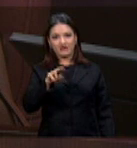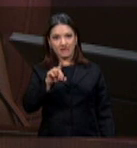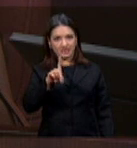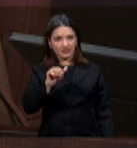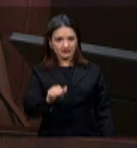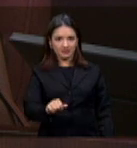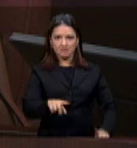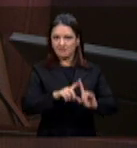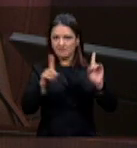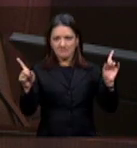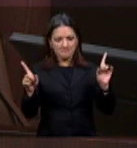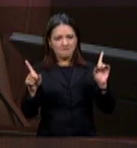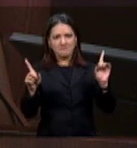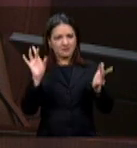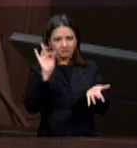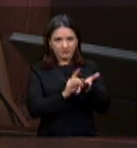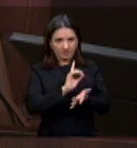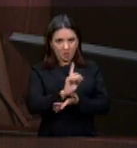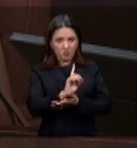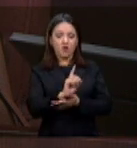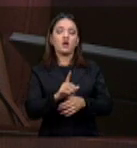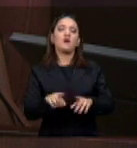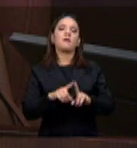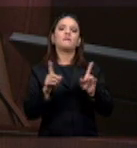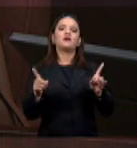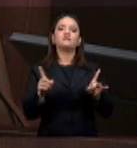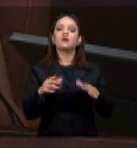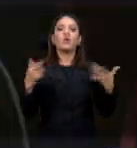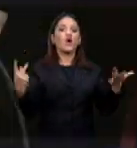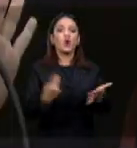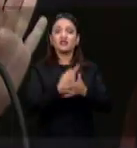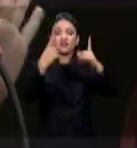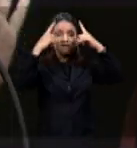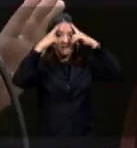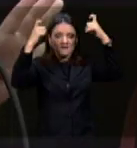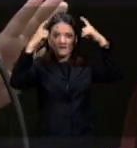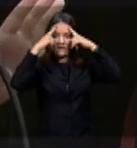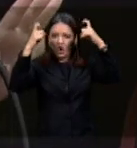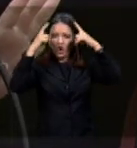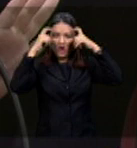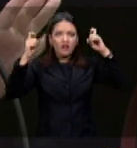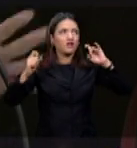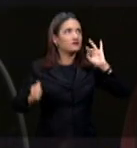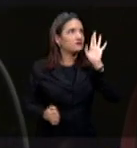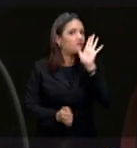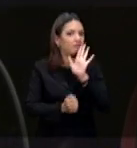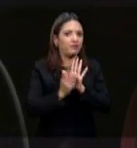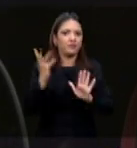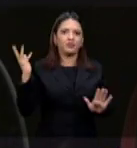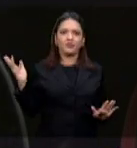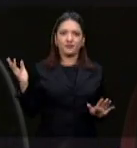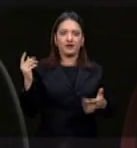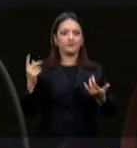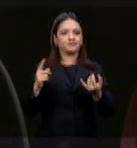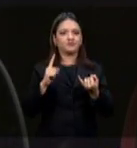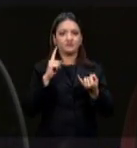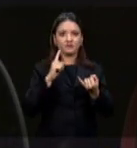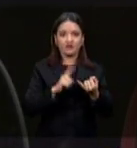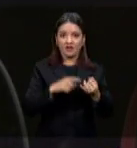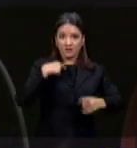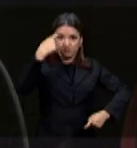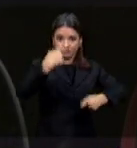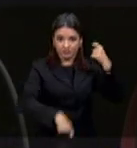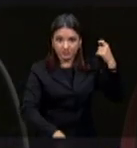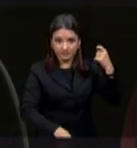ser identificada. E a Fernanda sofreu todos os tipos de violência institucional que se pode imaginar. Ela foi vítima de um